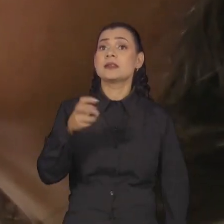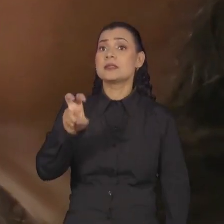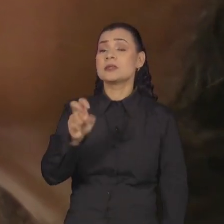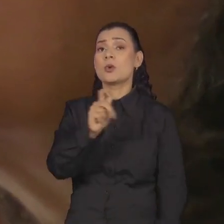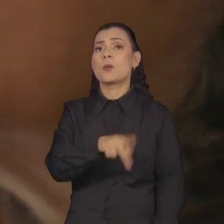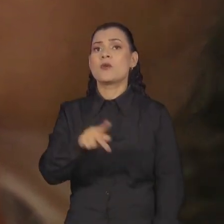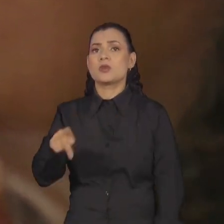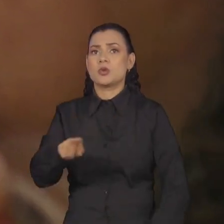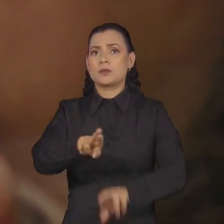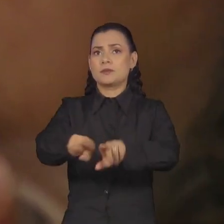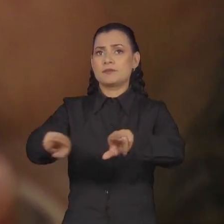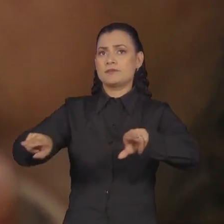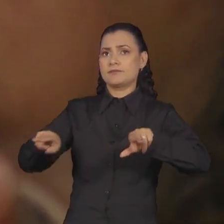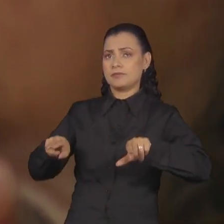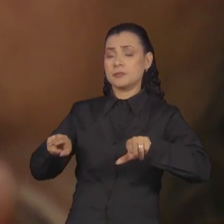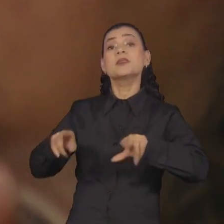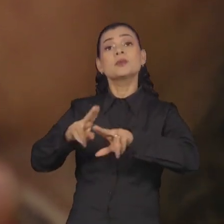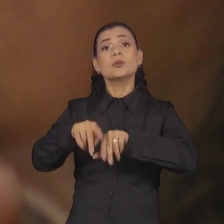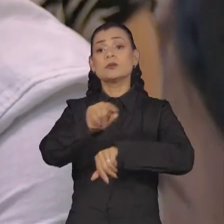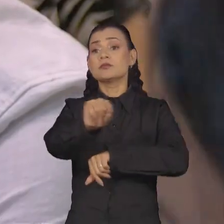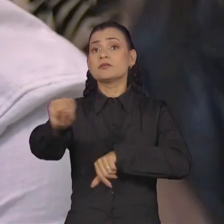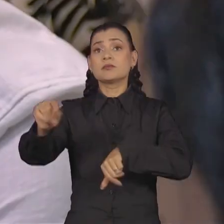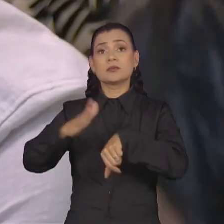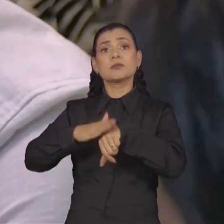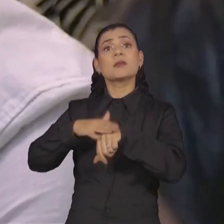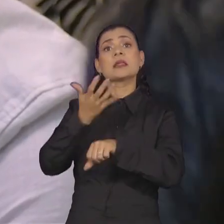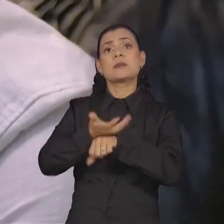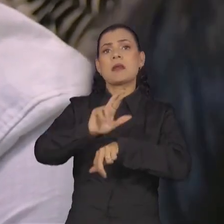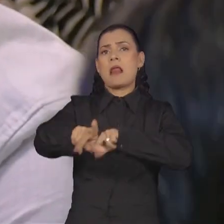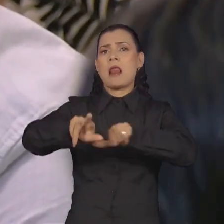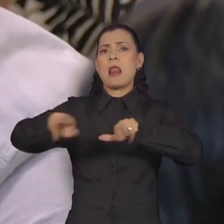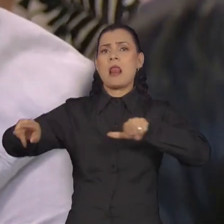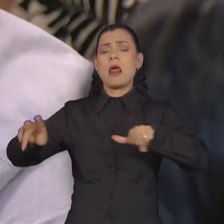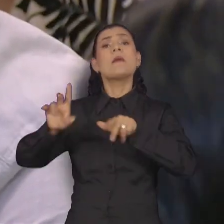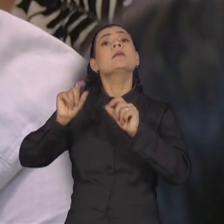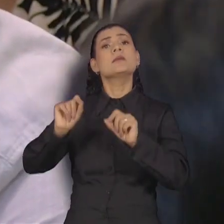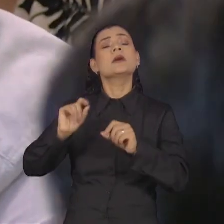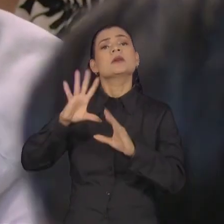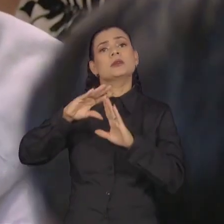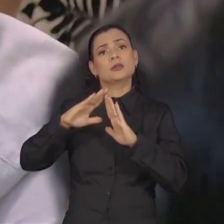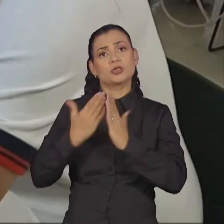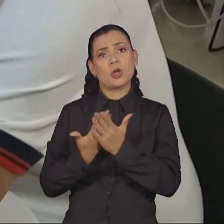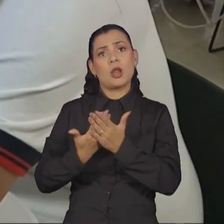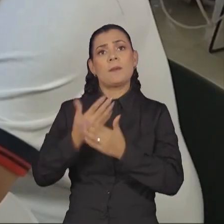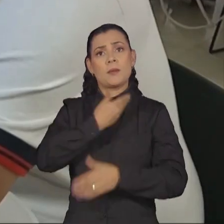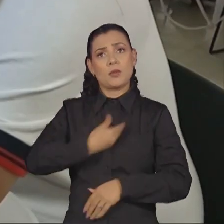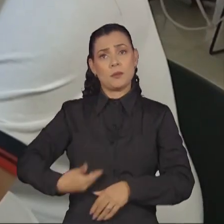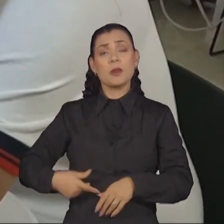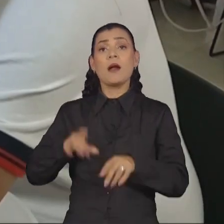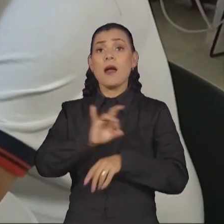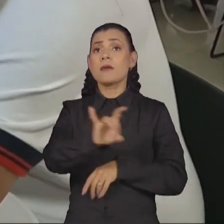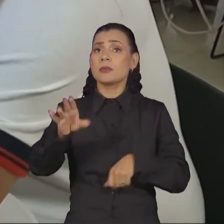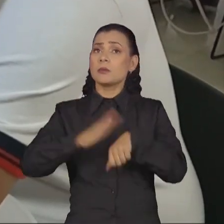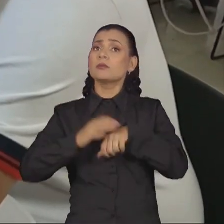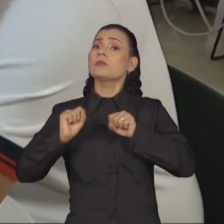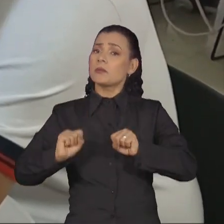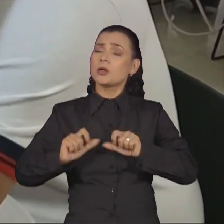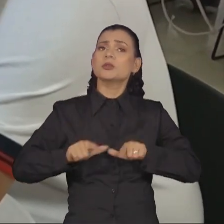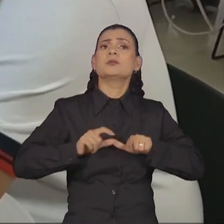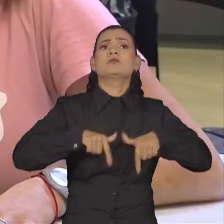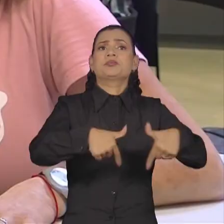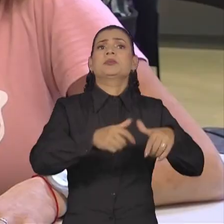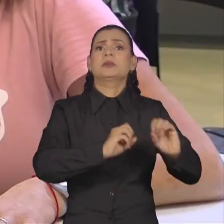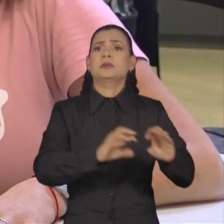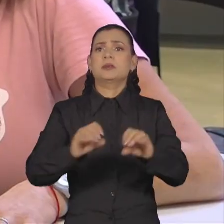35 professores. Eles lecionam matérias diferentes e cada um pode aplicar o que aprende aqui de uma